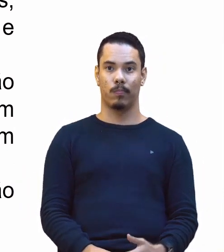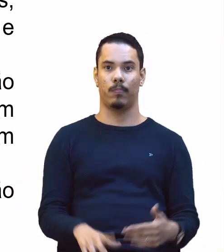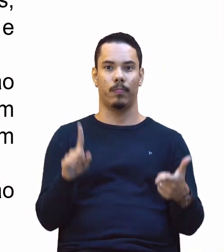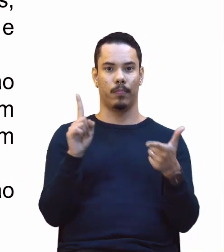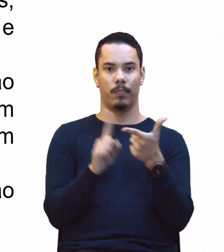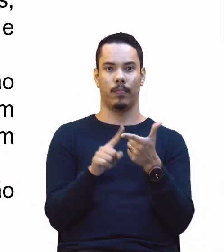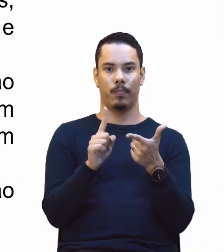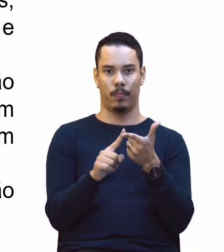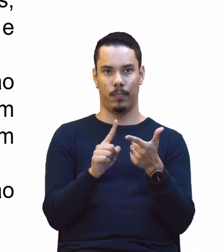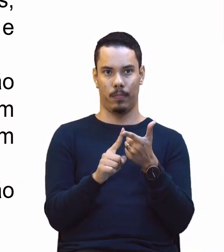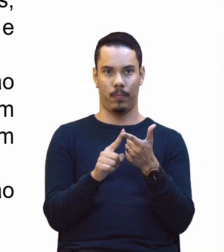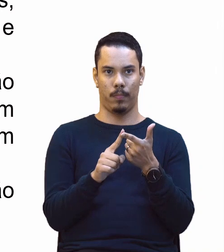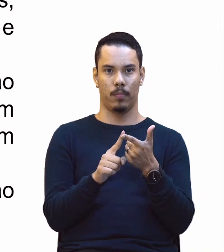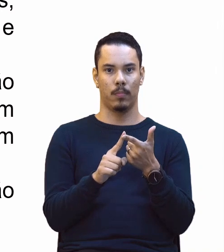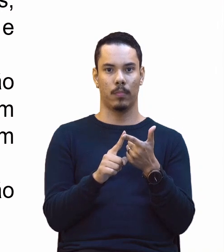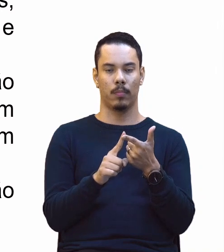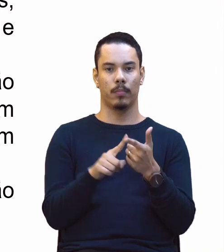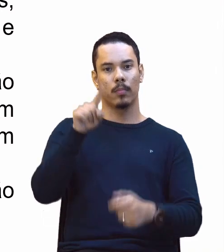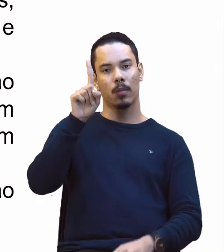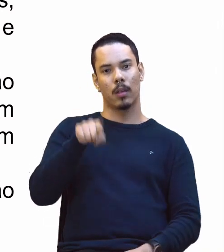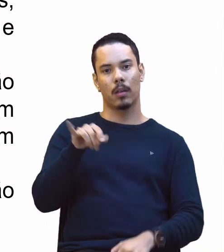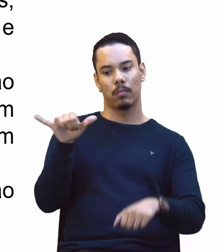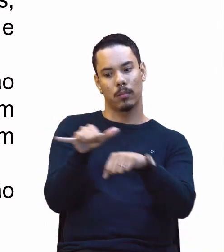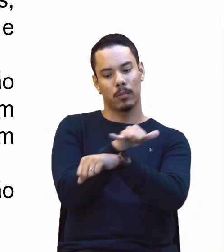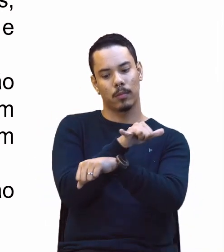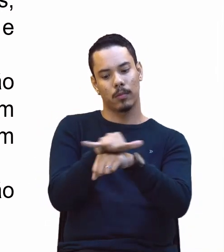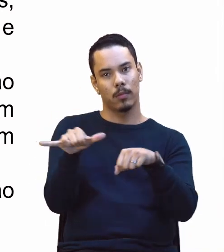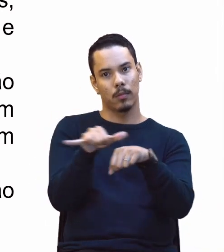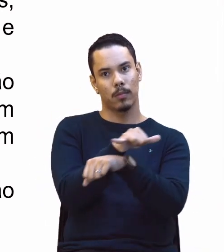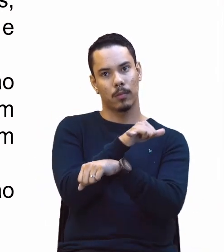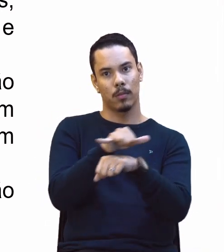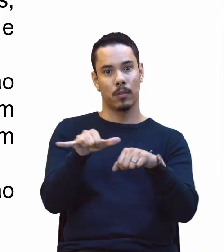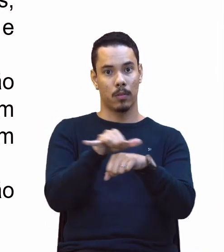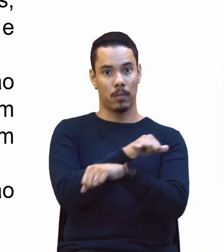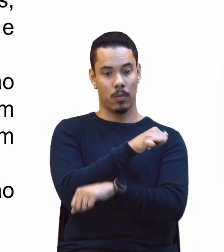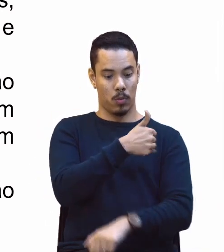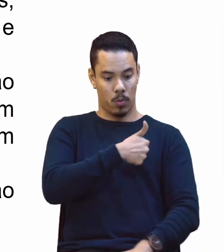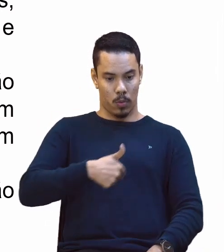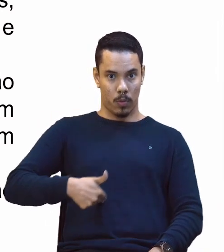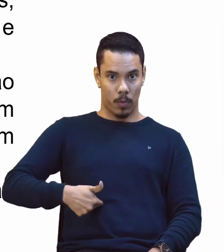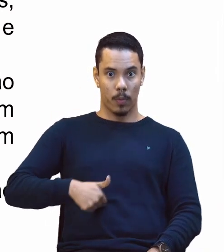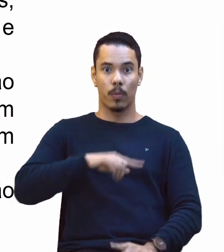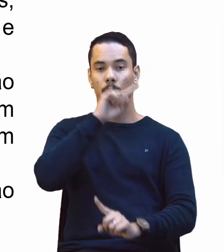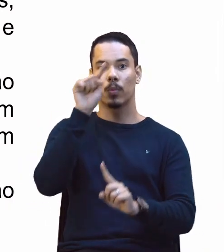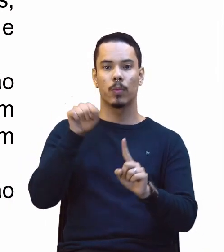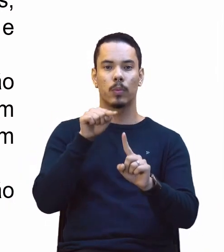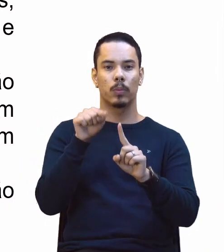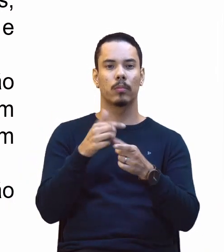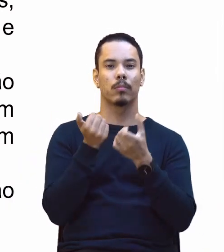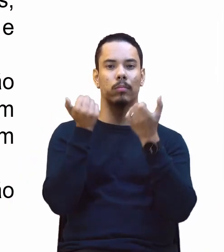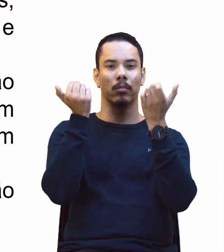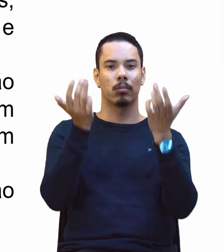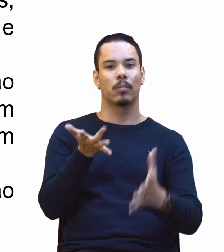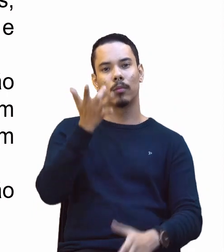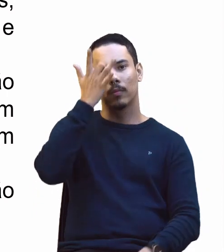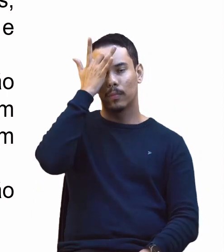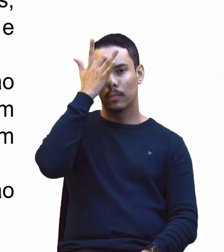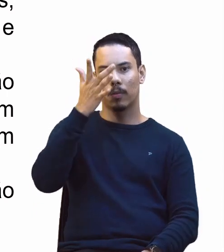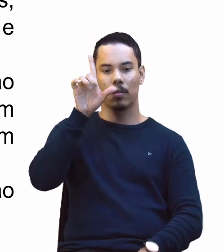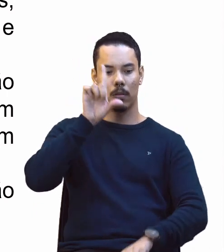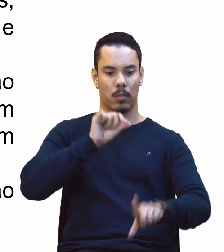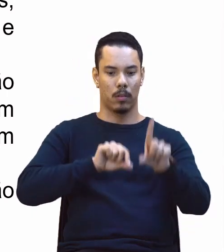B? Uma estratégia do governo para facilitar a escolha